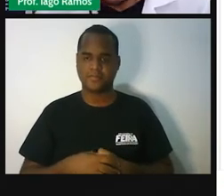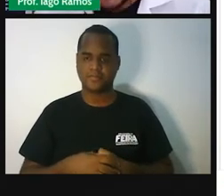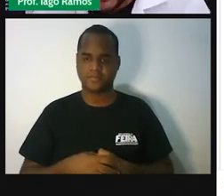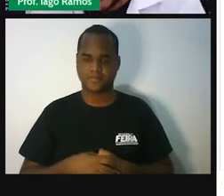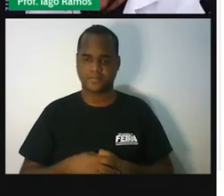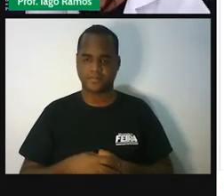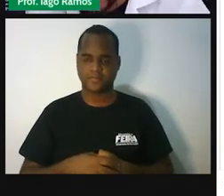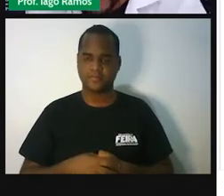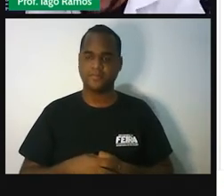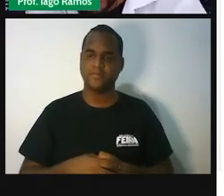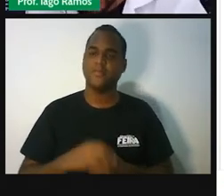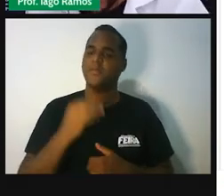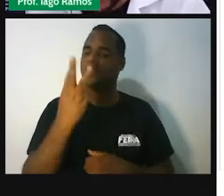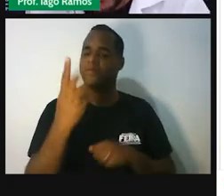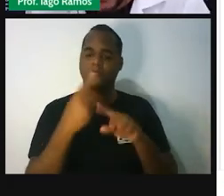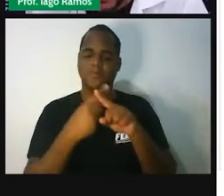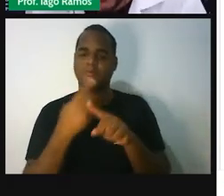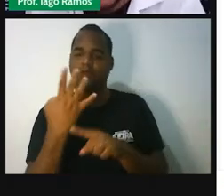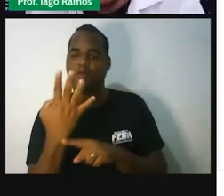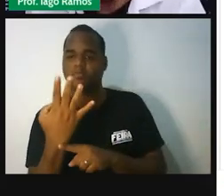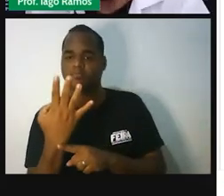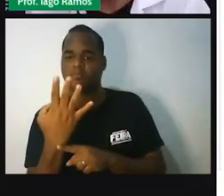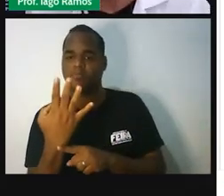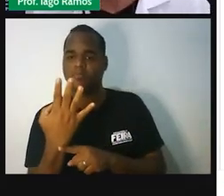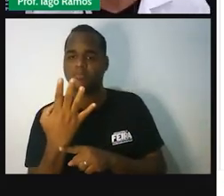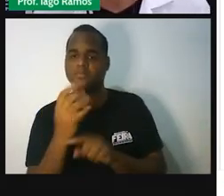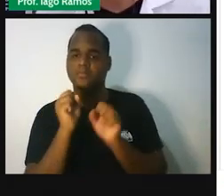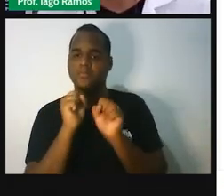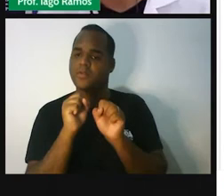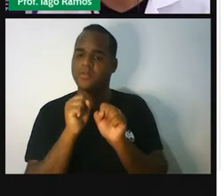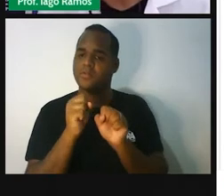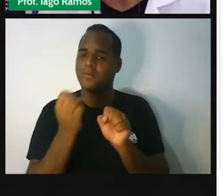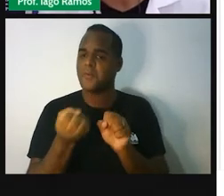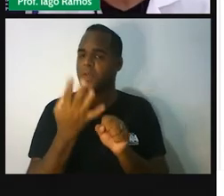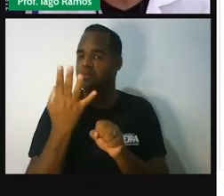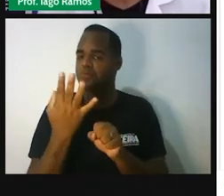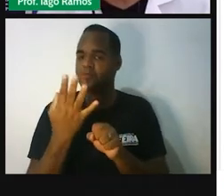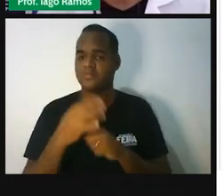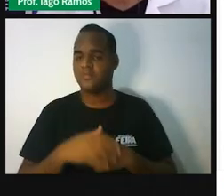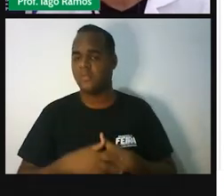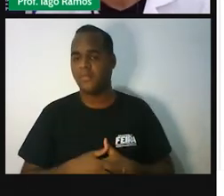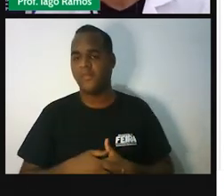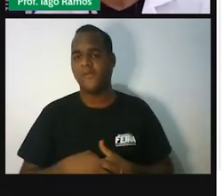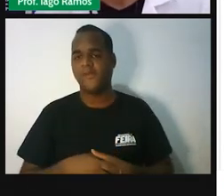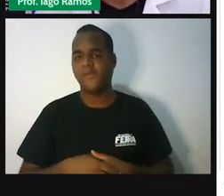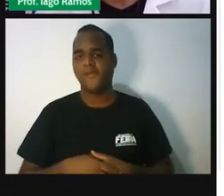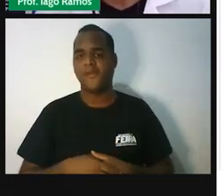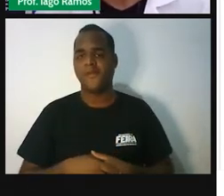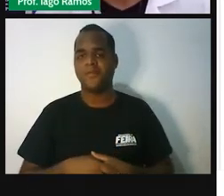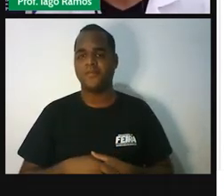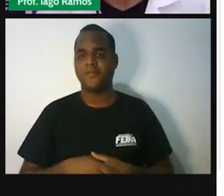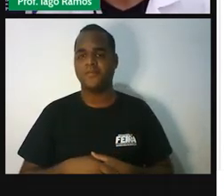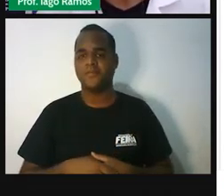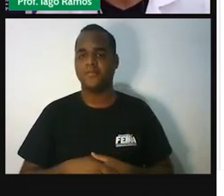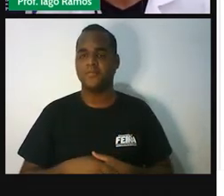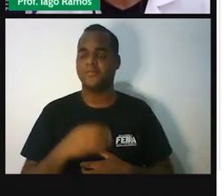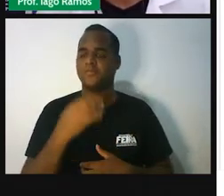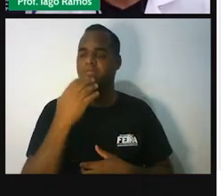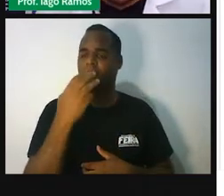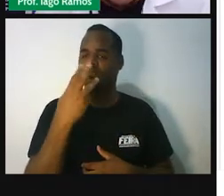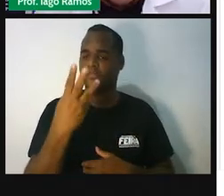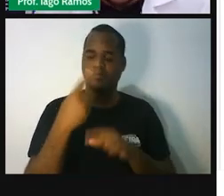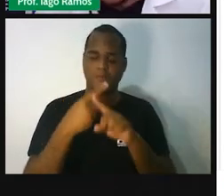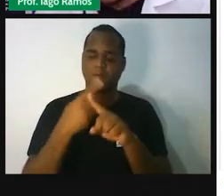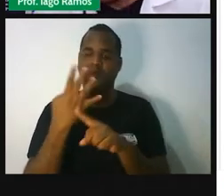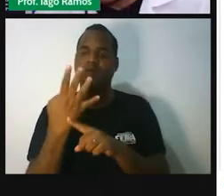Quanto é 3 vezes 4? Ou você pode ir ali pela continha de mais, né? 3 vezes 4